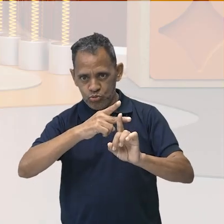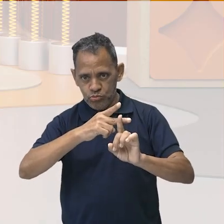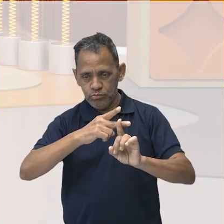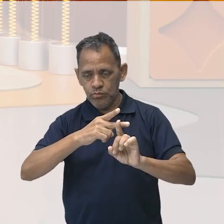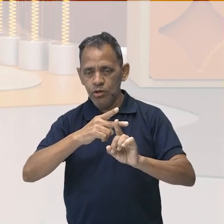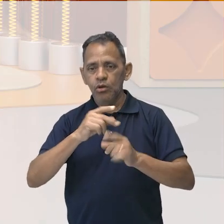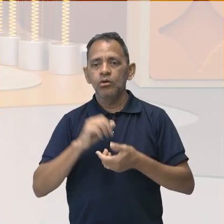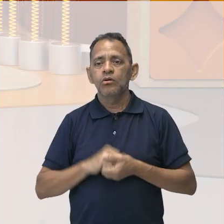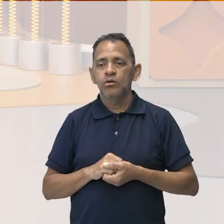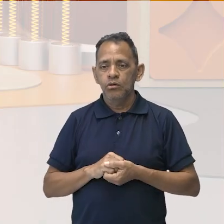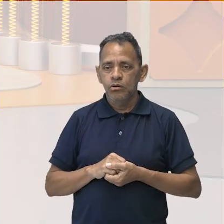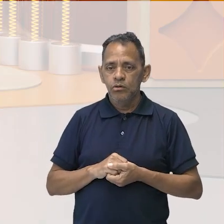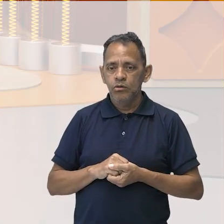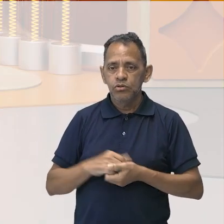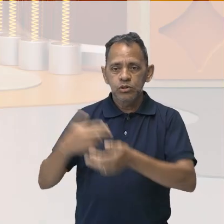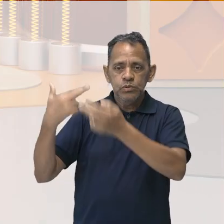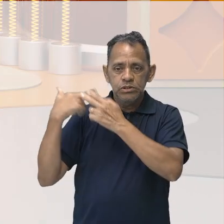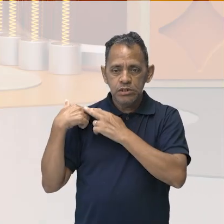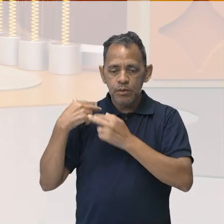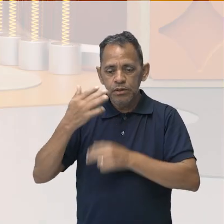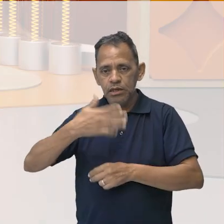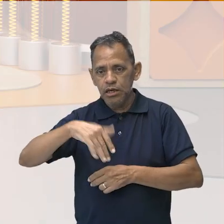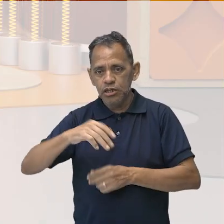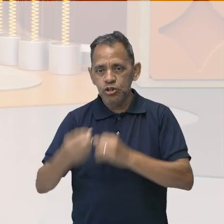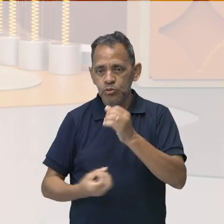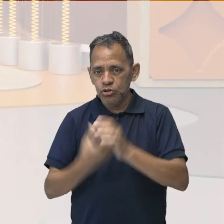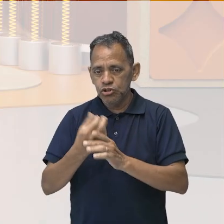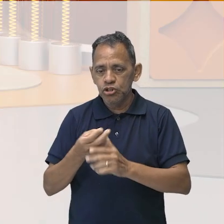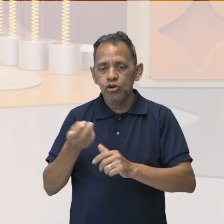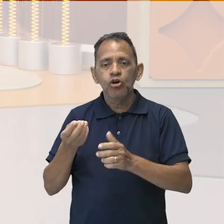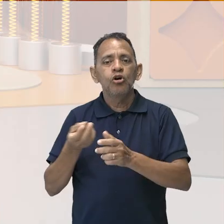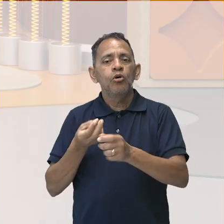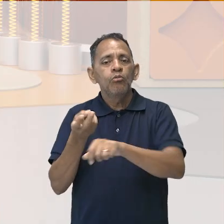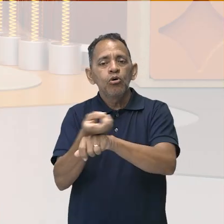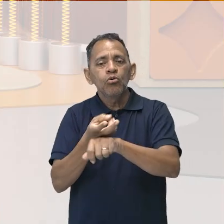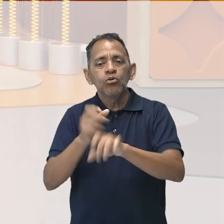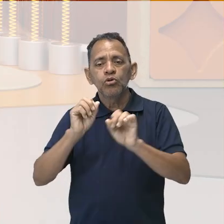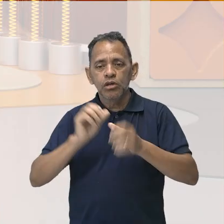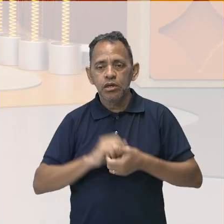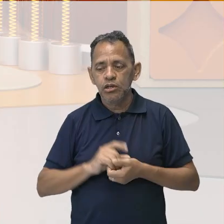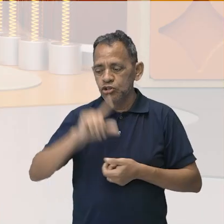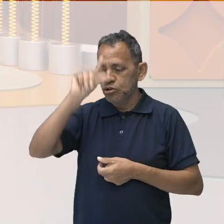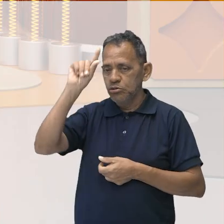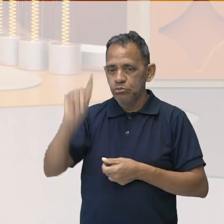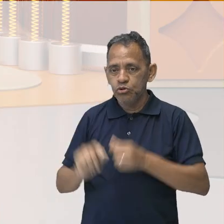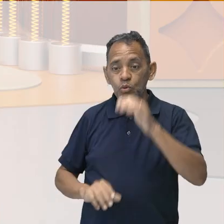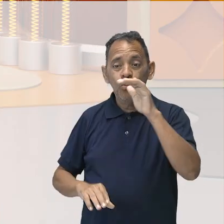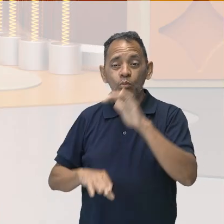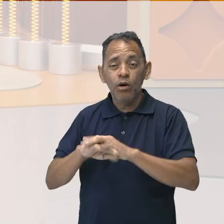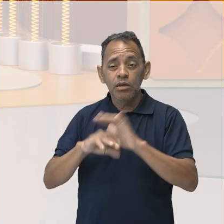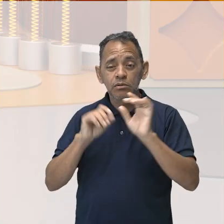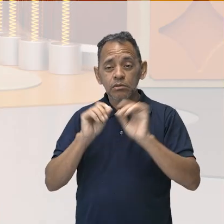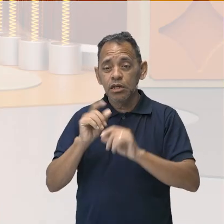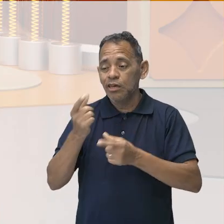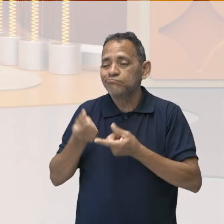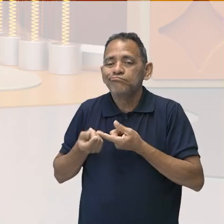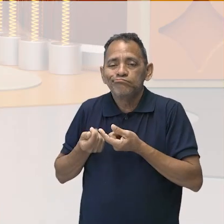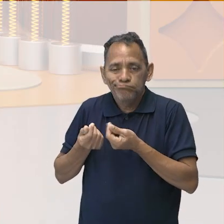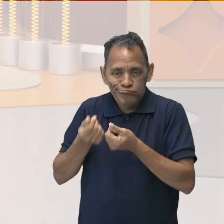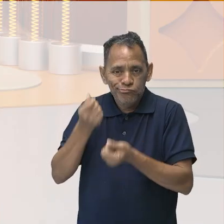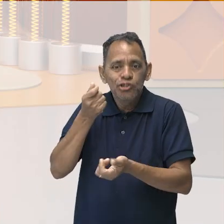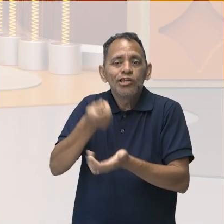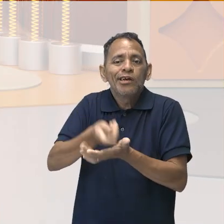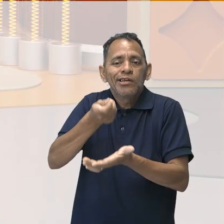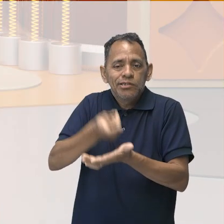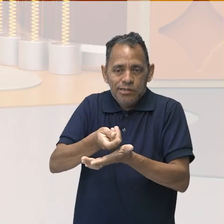dos meios de produção, gente, acabem buscando o quê? Reduzir ao máximo os custos, porque